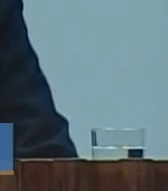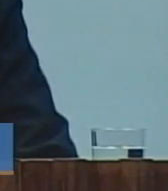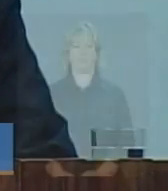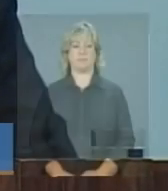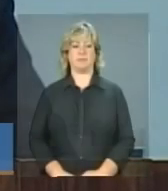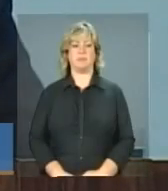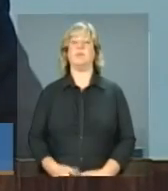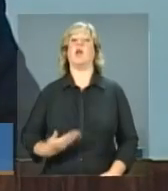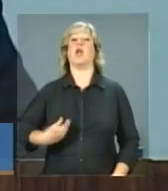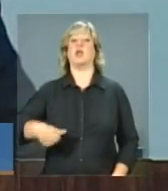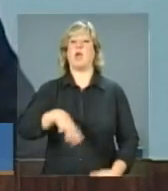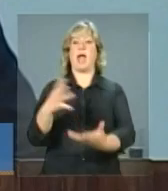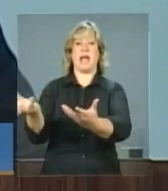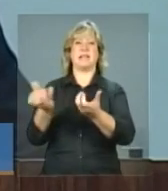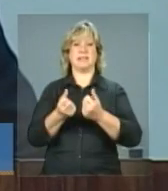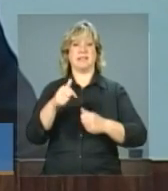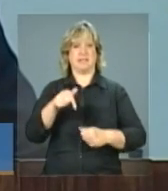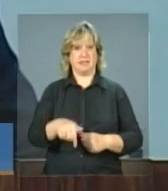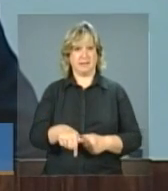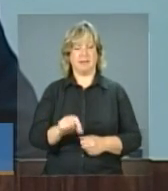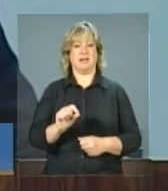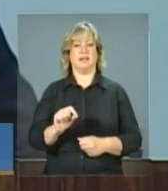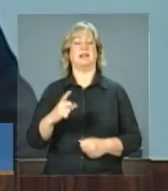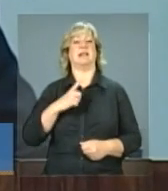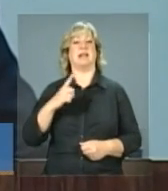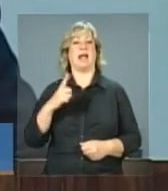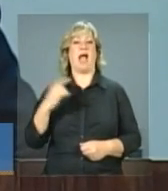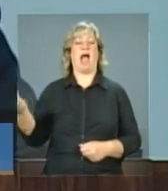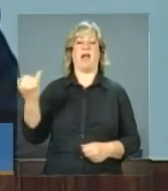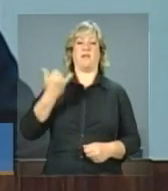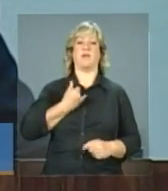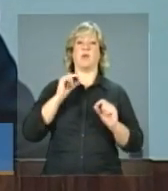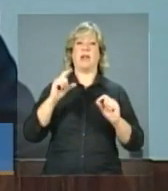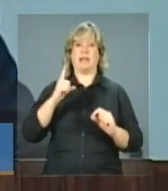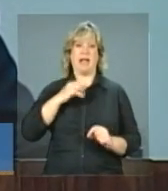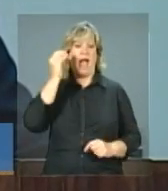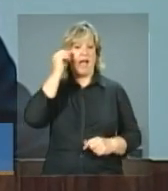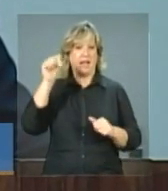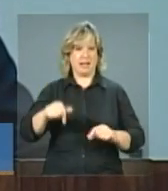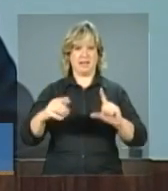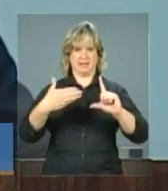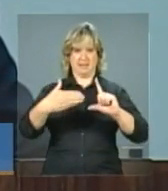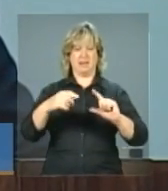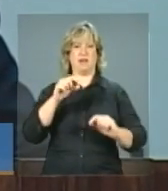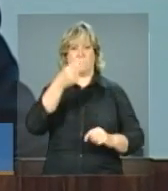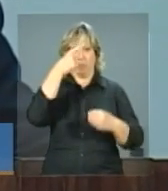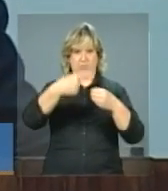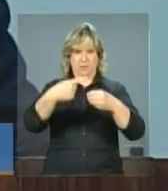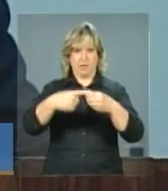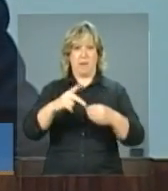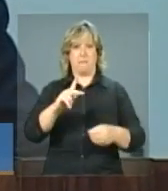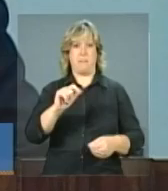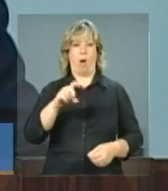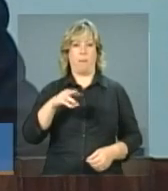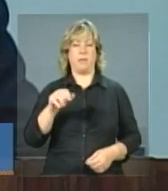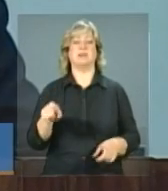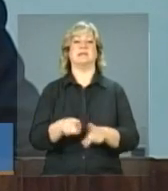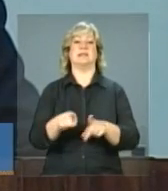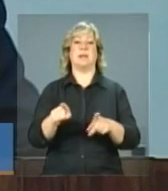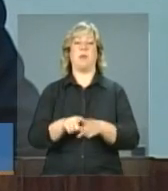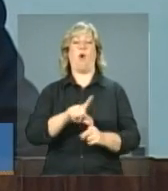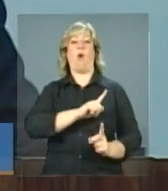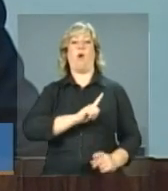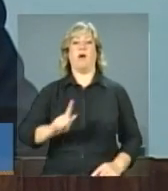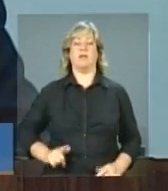nós recebemos aqui um comunicado de que estão assistindo à teleconferência o município de Palmas, o governo do Rio Grande do